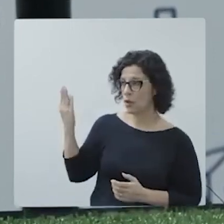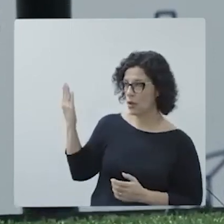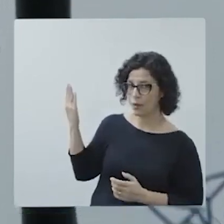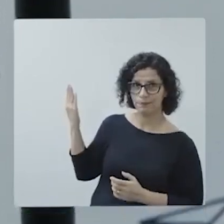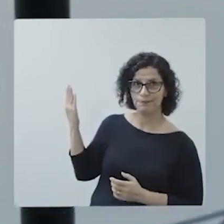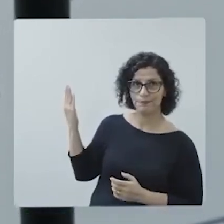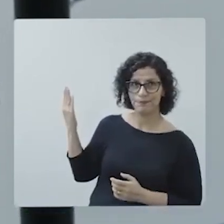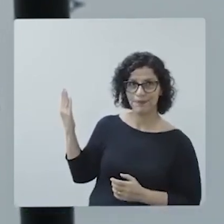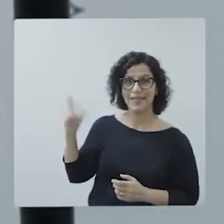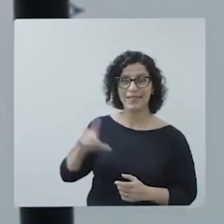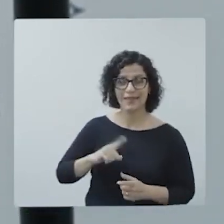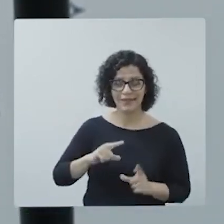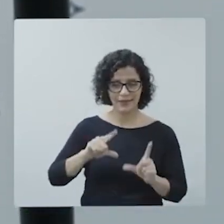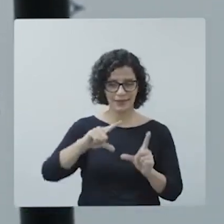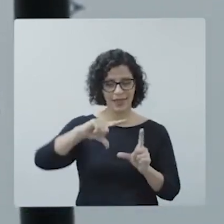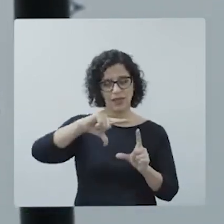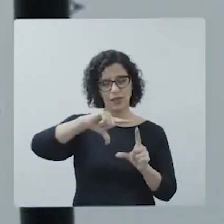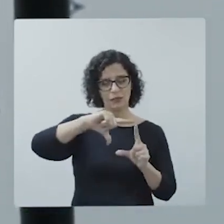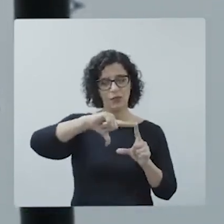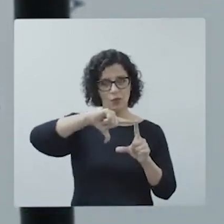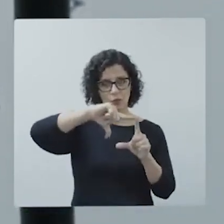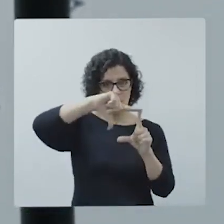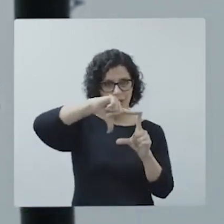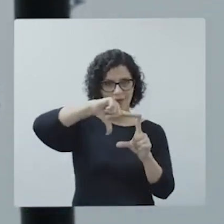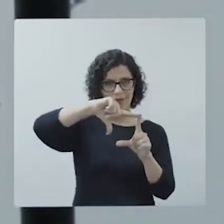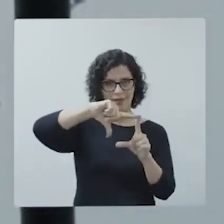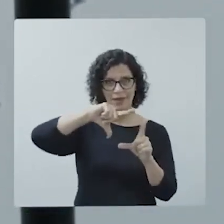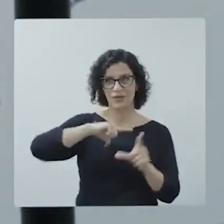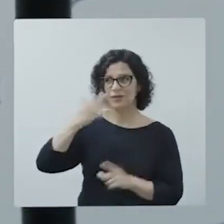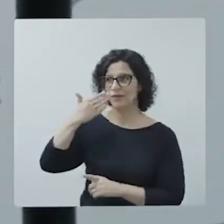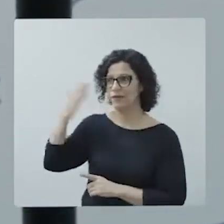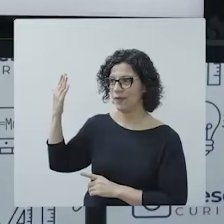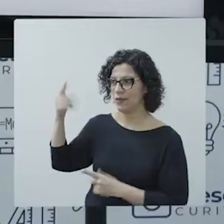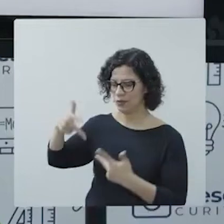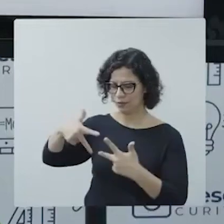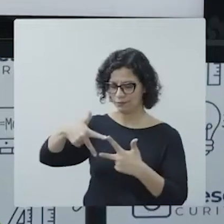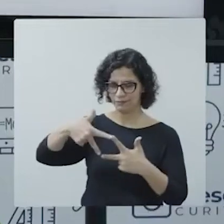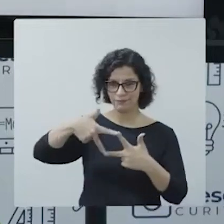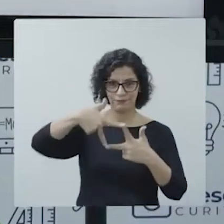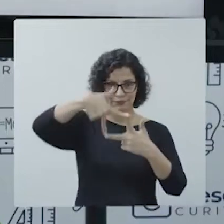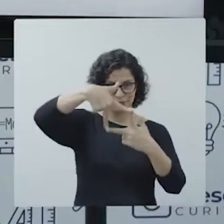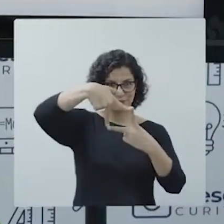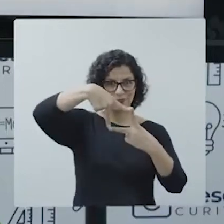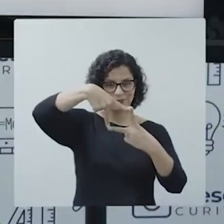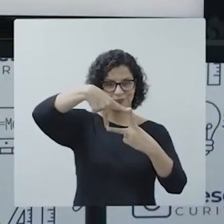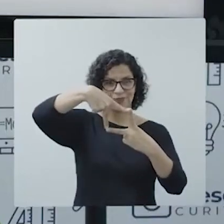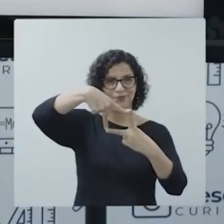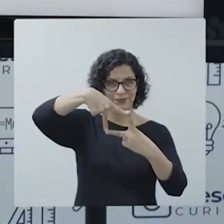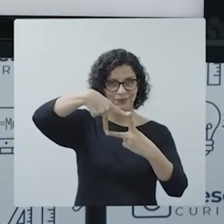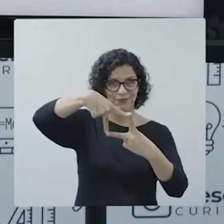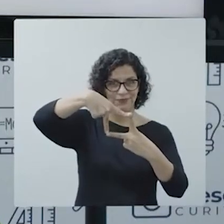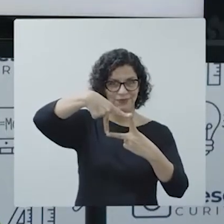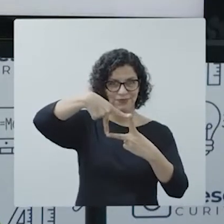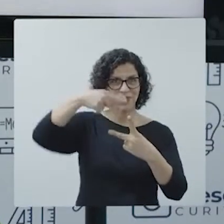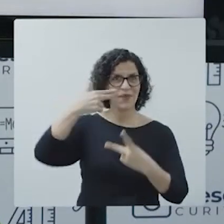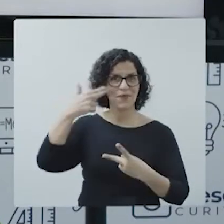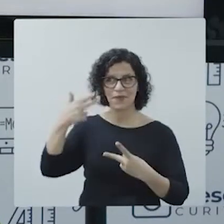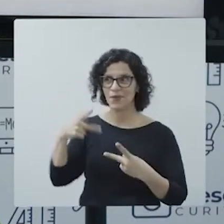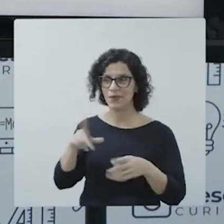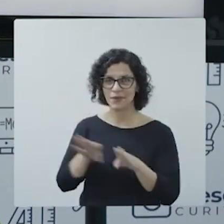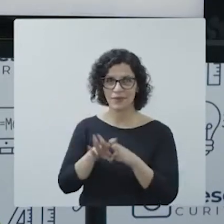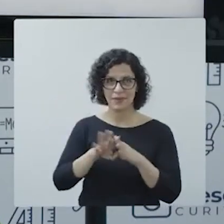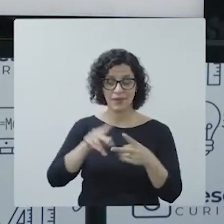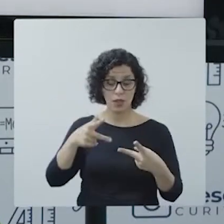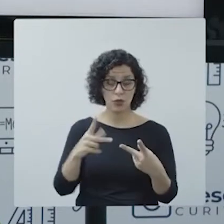Formamos assim um quadrado no meio, dobrando. Ele já é um